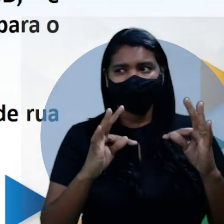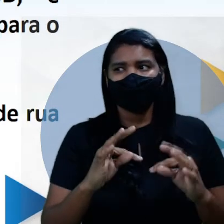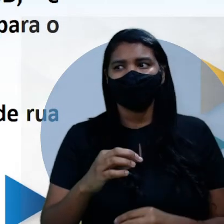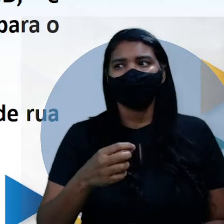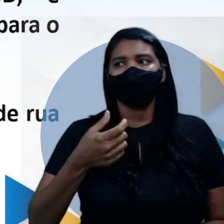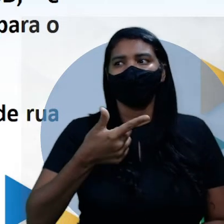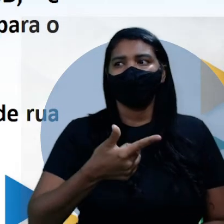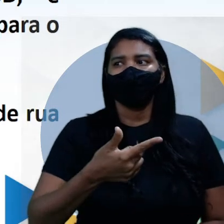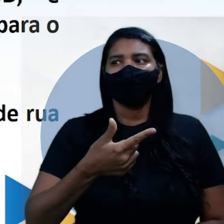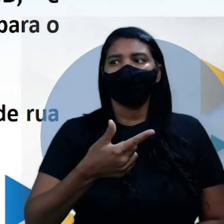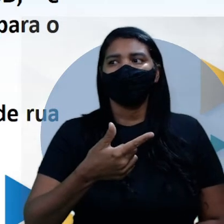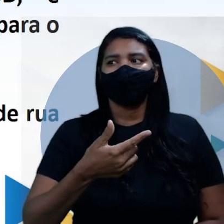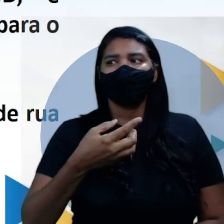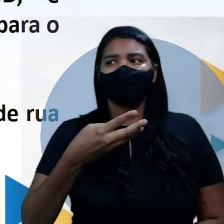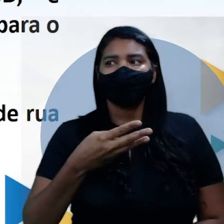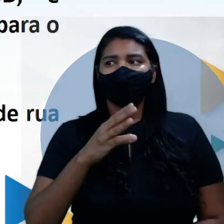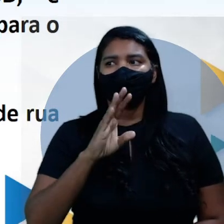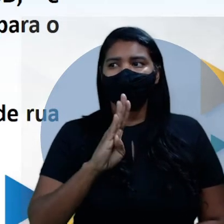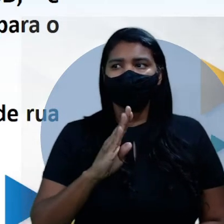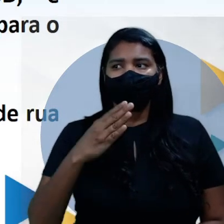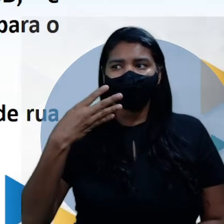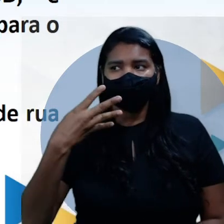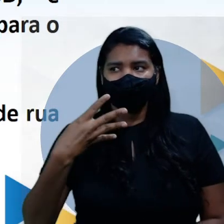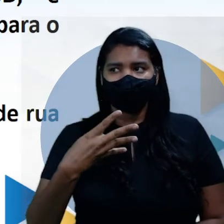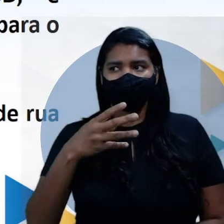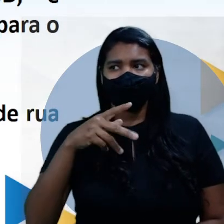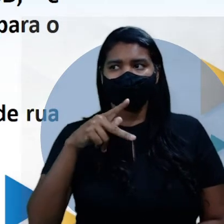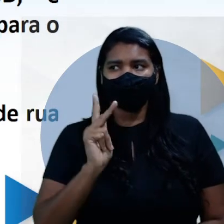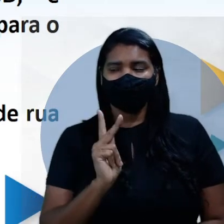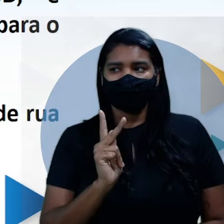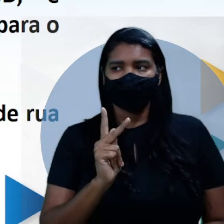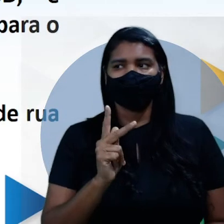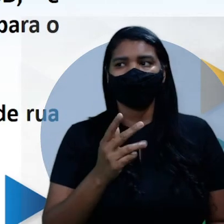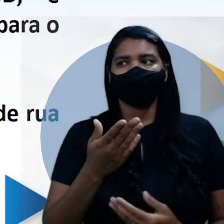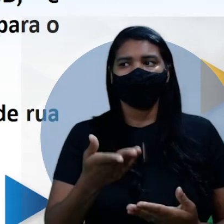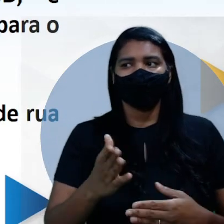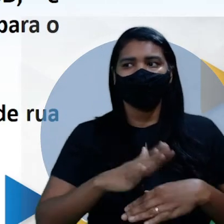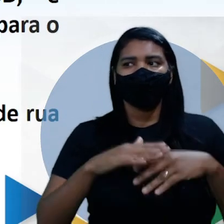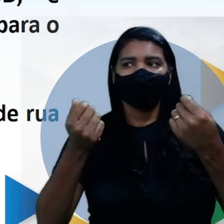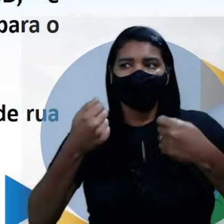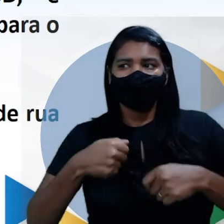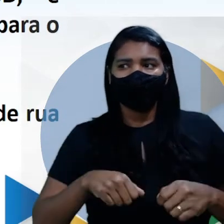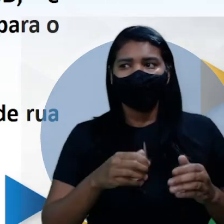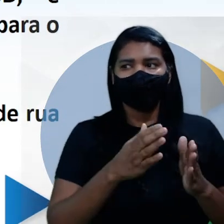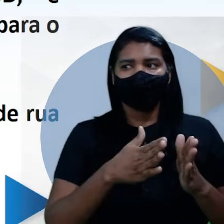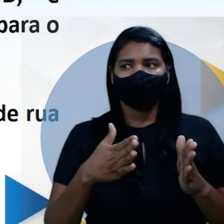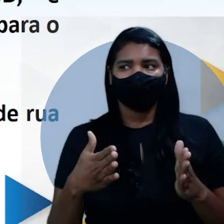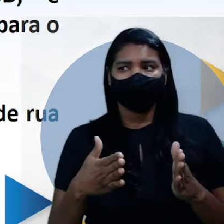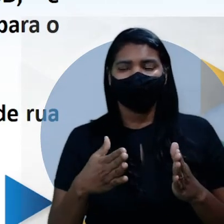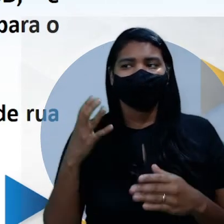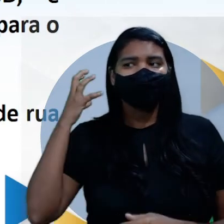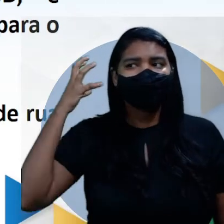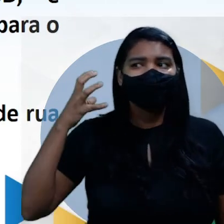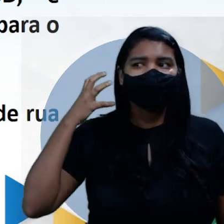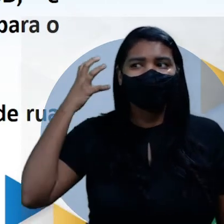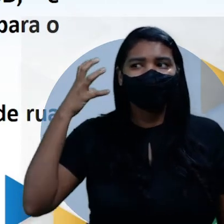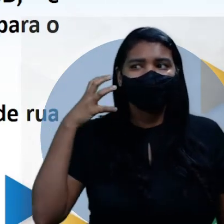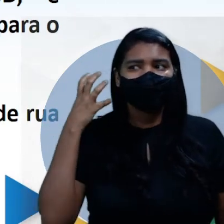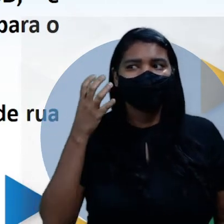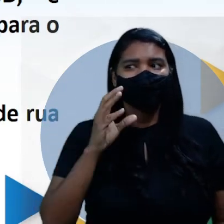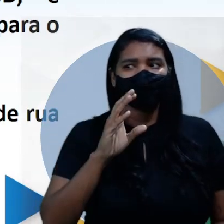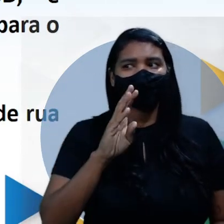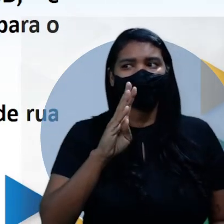um projetor que possibilita que você tenha imagens 3D, né? E processadores e amplificadores de som para o formato